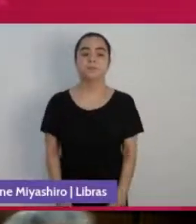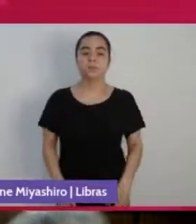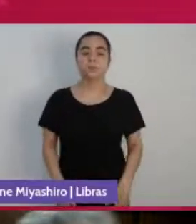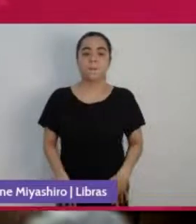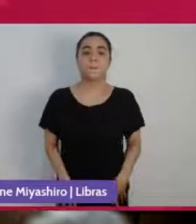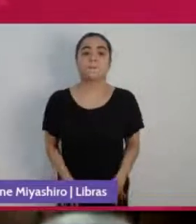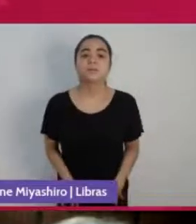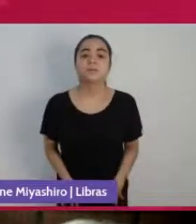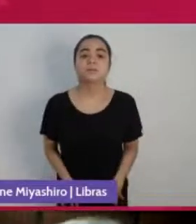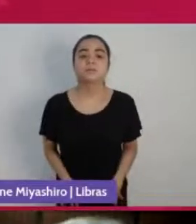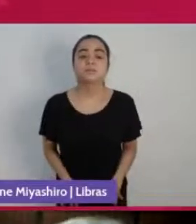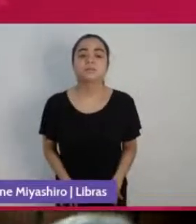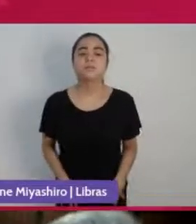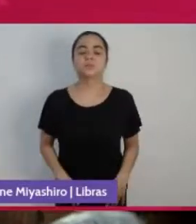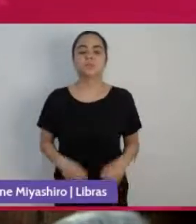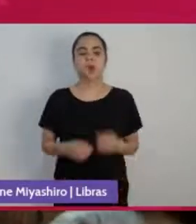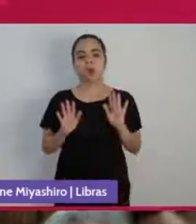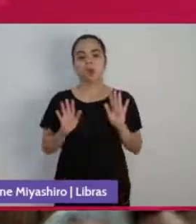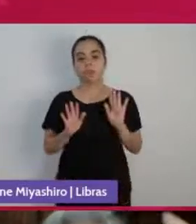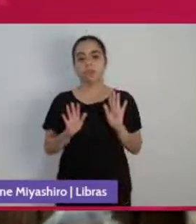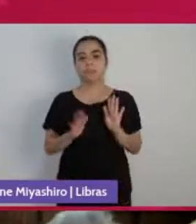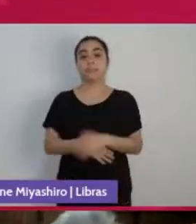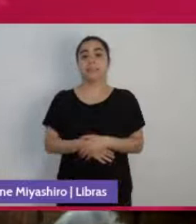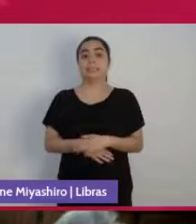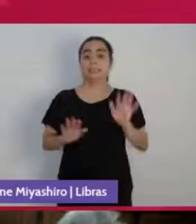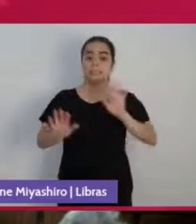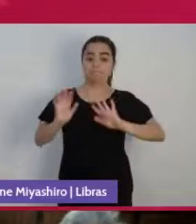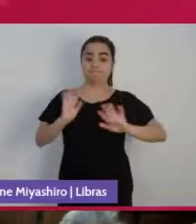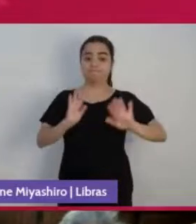fazer a crânio-caudal. Gente, olha que loucura, né?